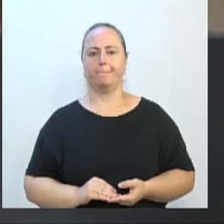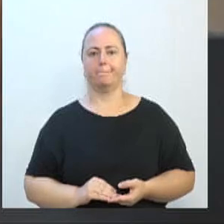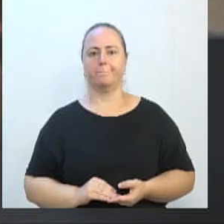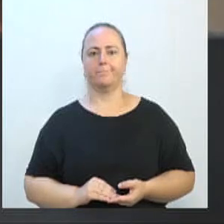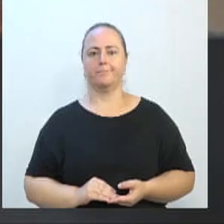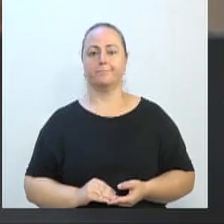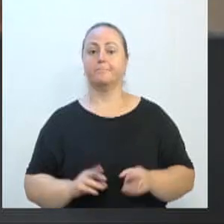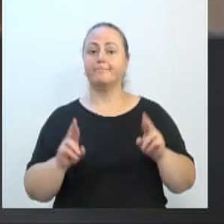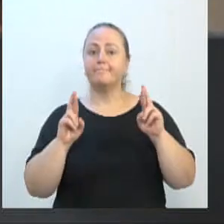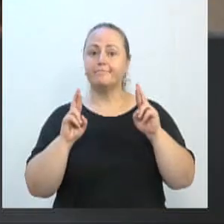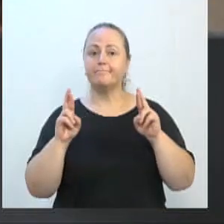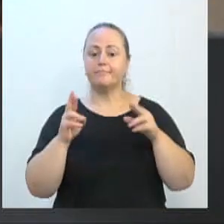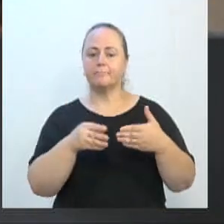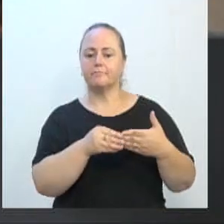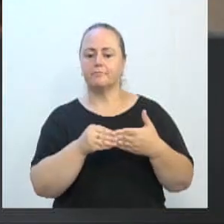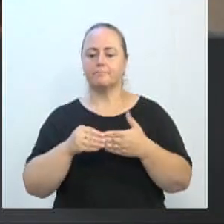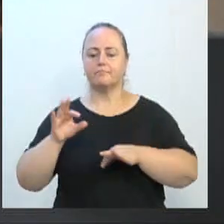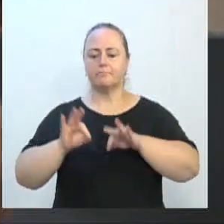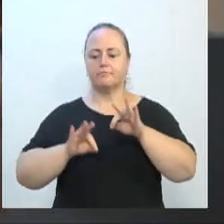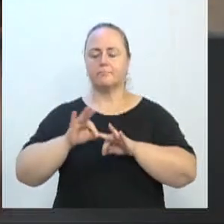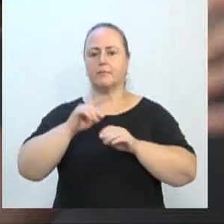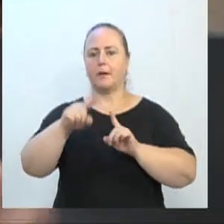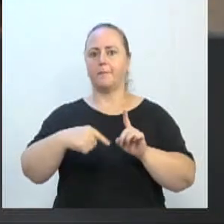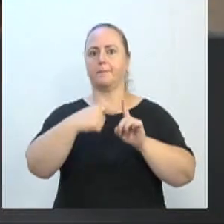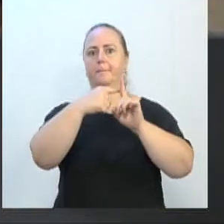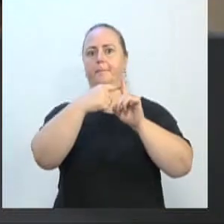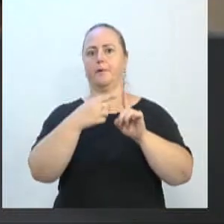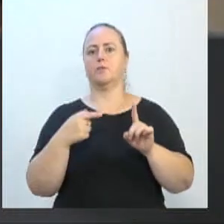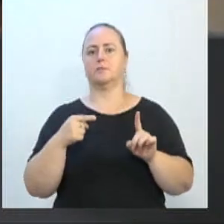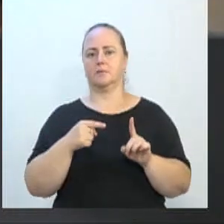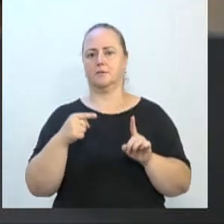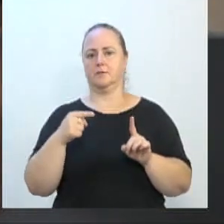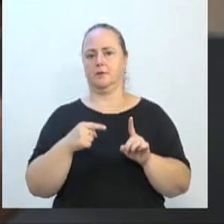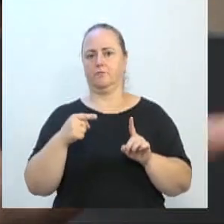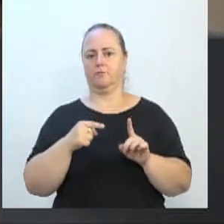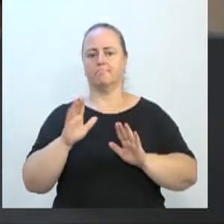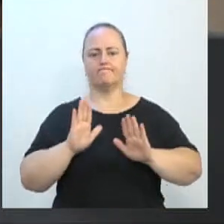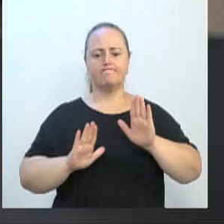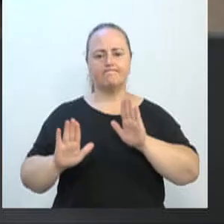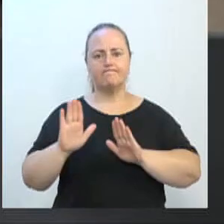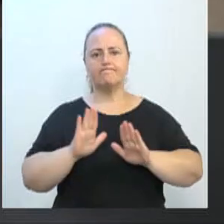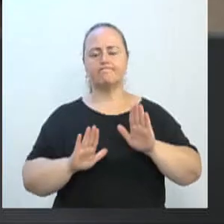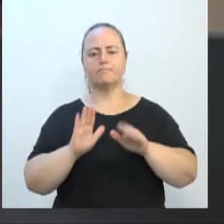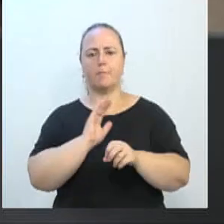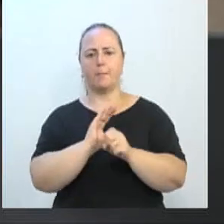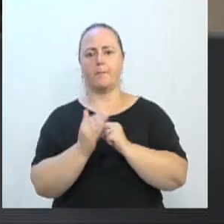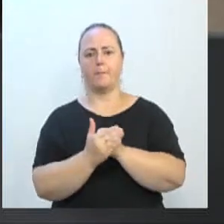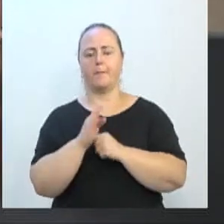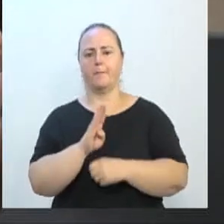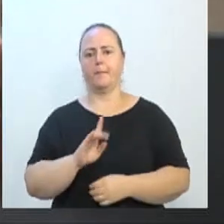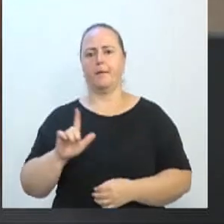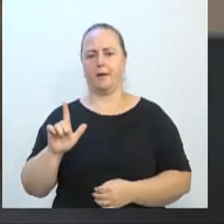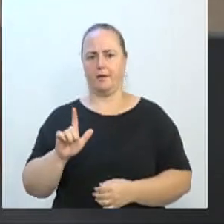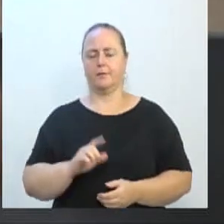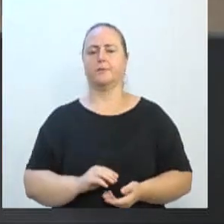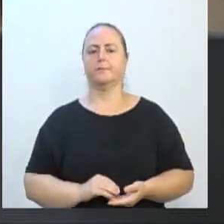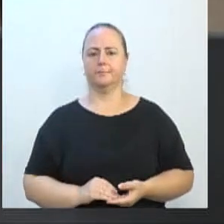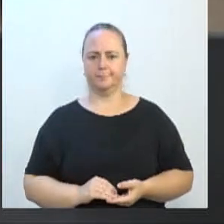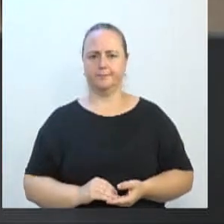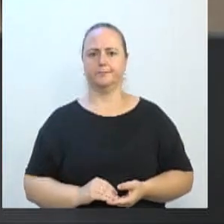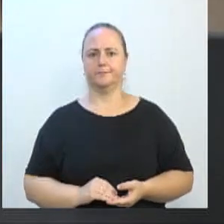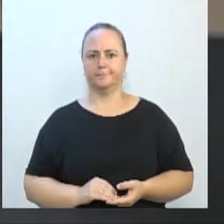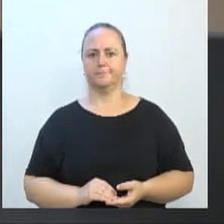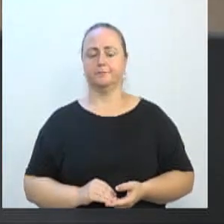um encaminhamento positivo com relação a essa situação do cuidado dos bairros da nossa cidade, né? E faço o